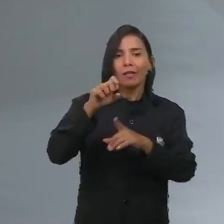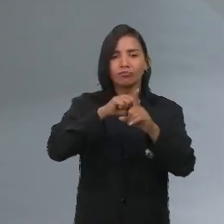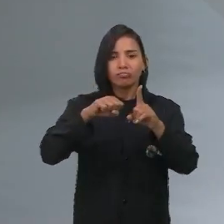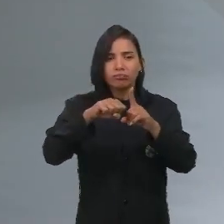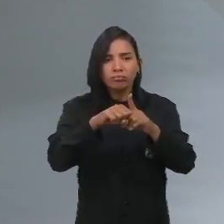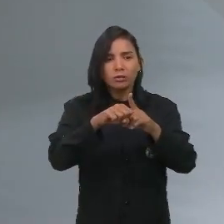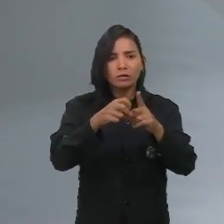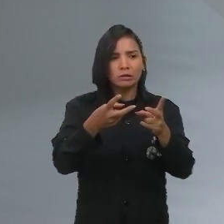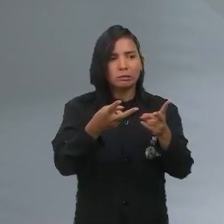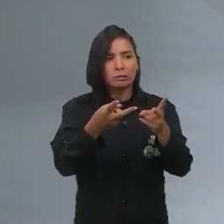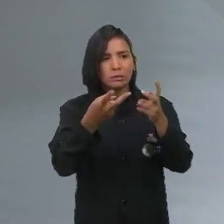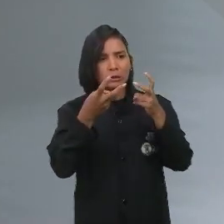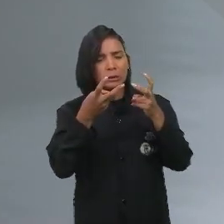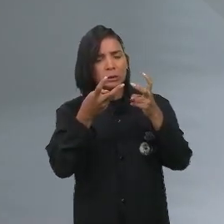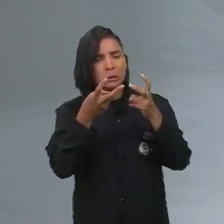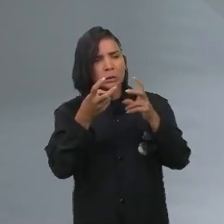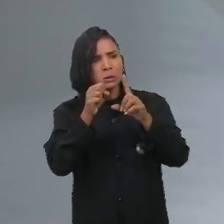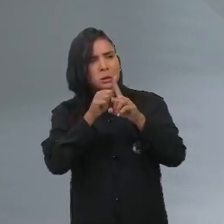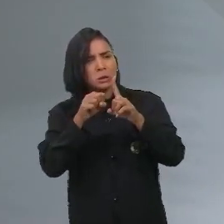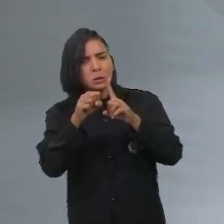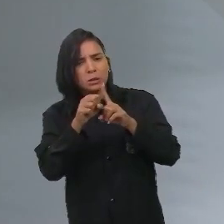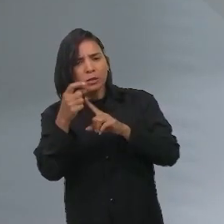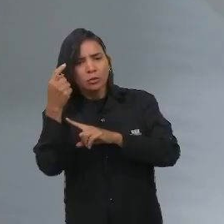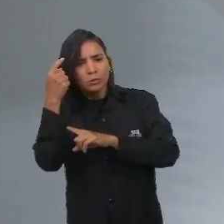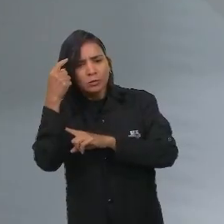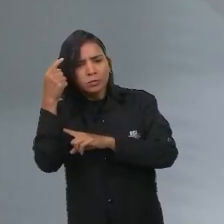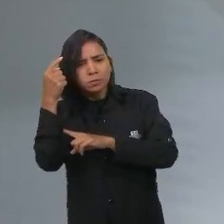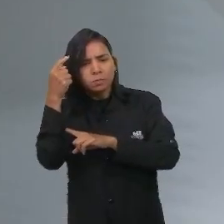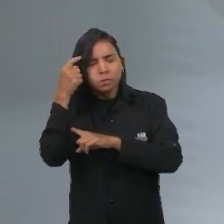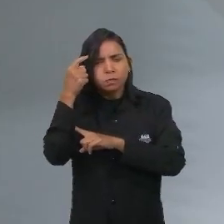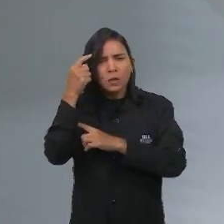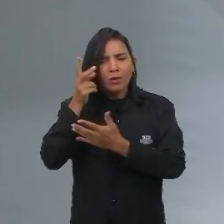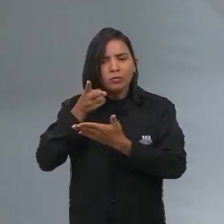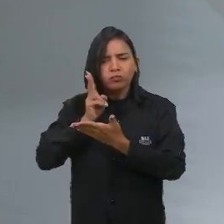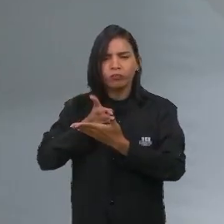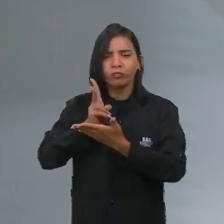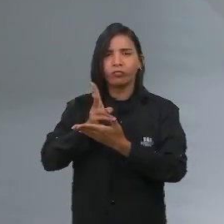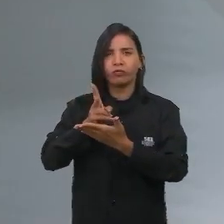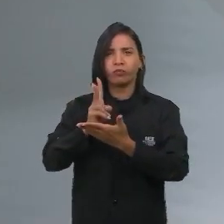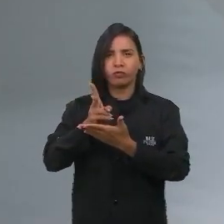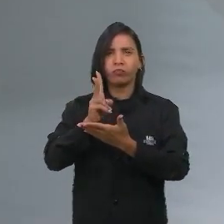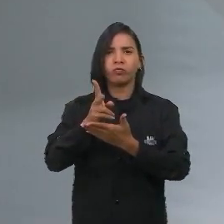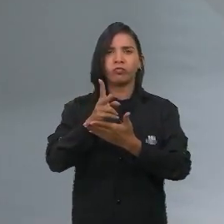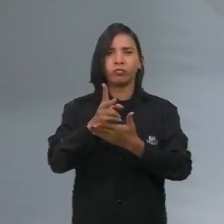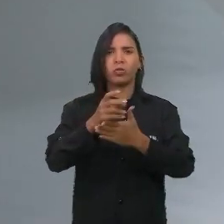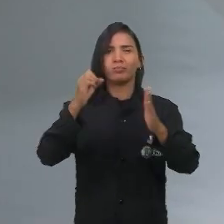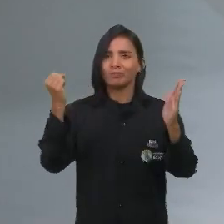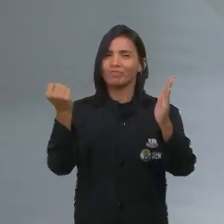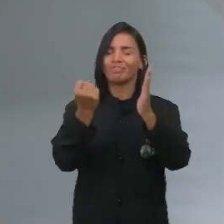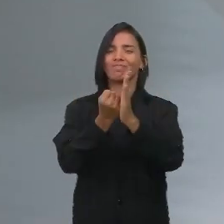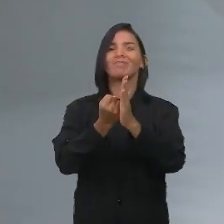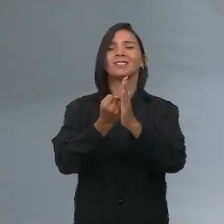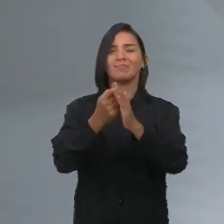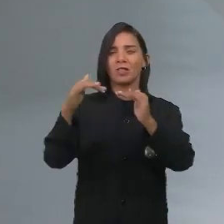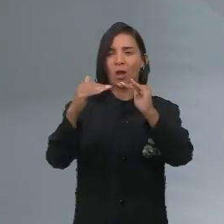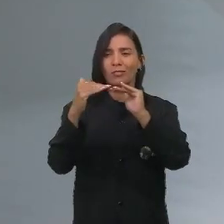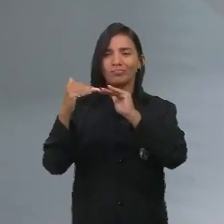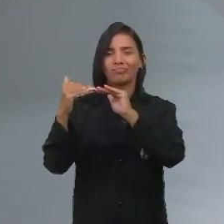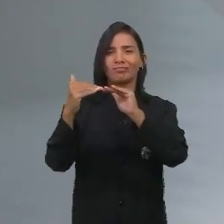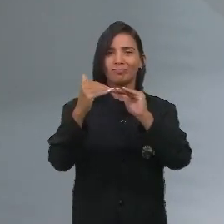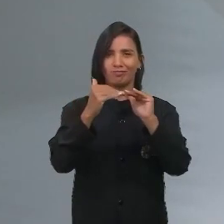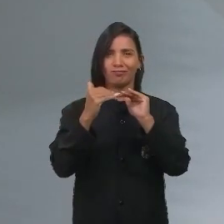olha que interessante, a sociedade, ela sempre estabelece os seus padrões. A